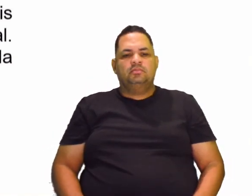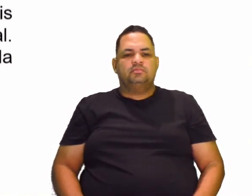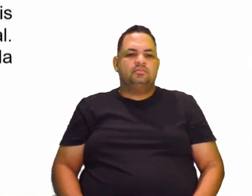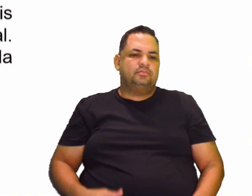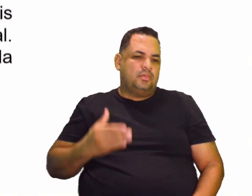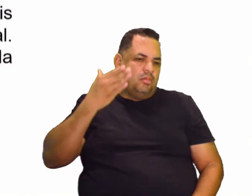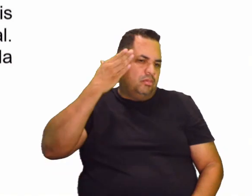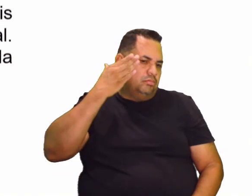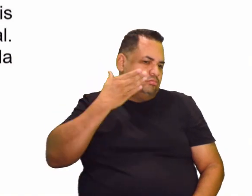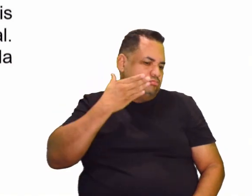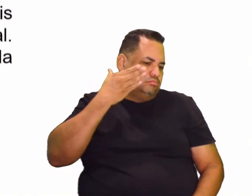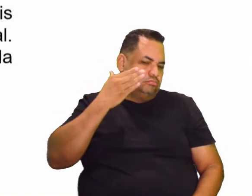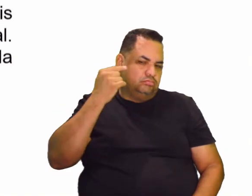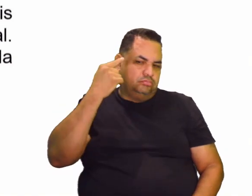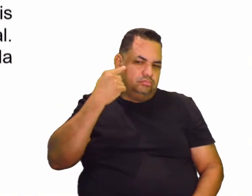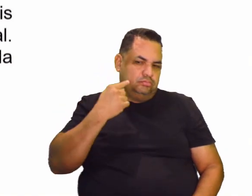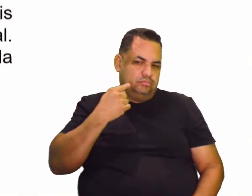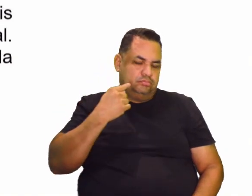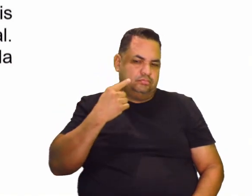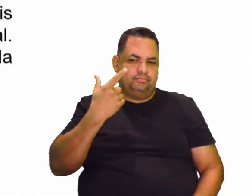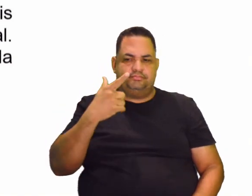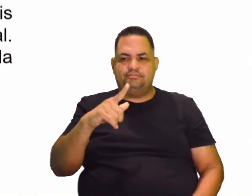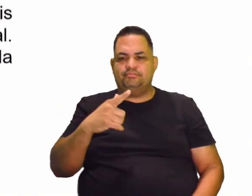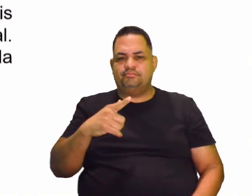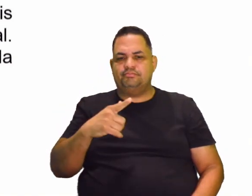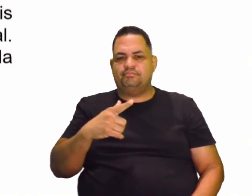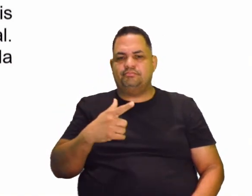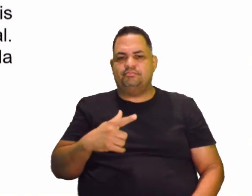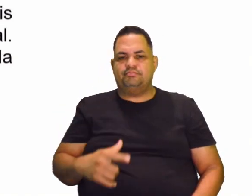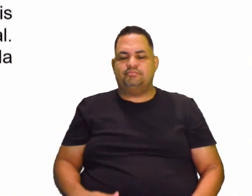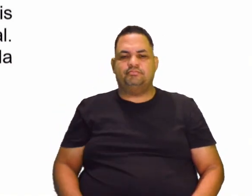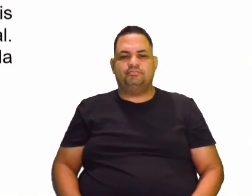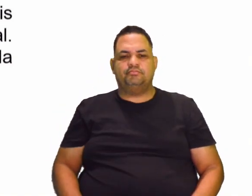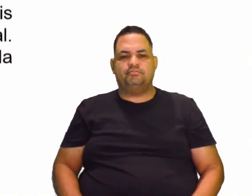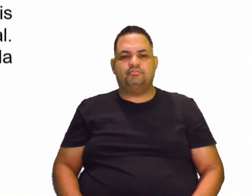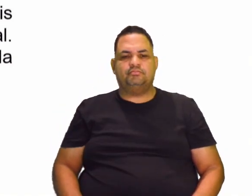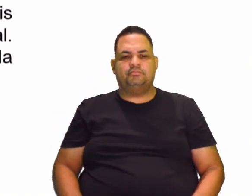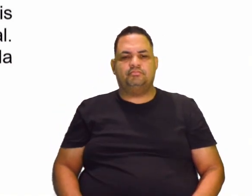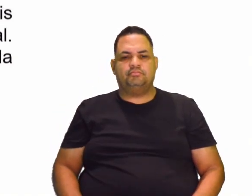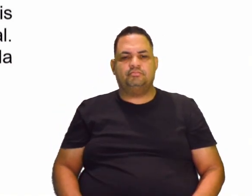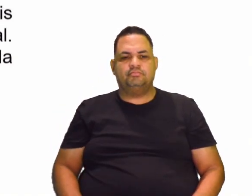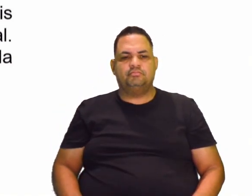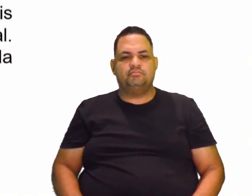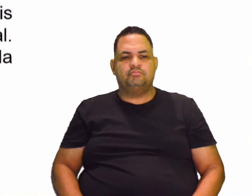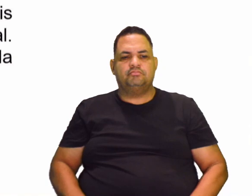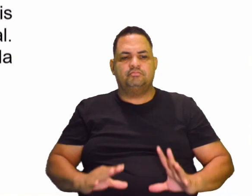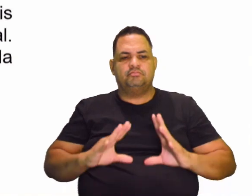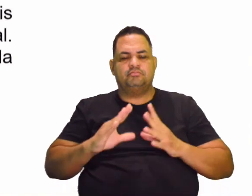Não há ainda, podemos dizer, domínio aí